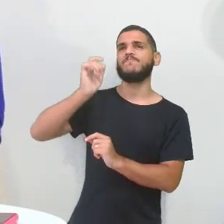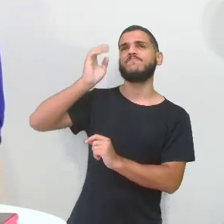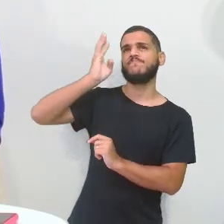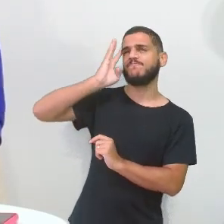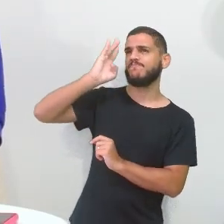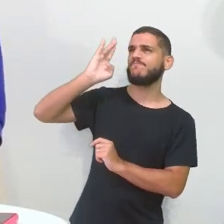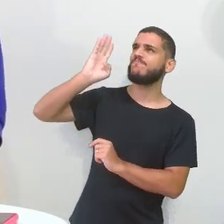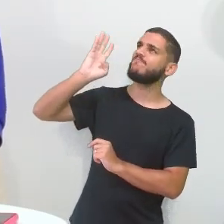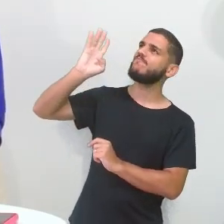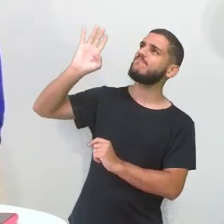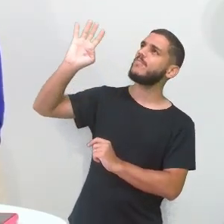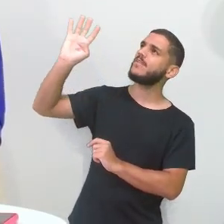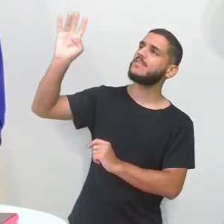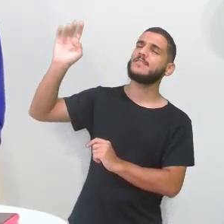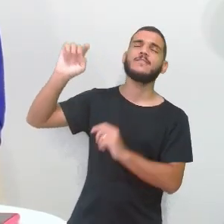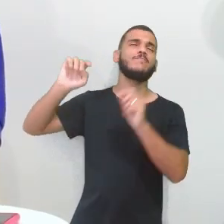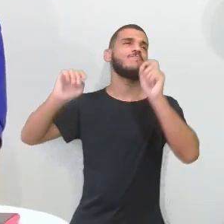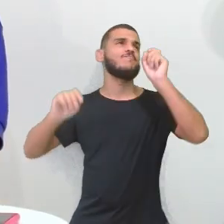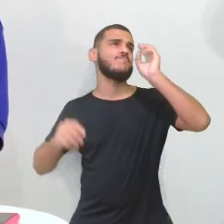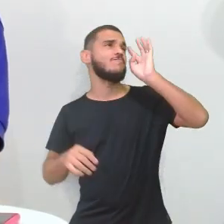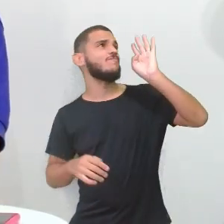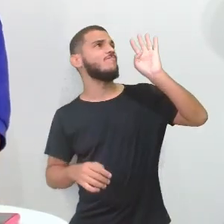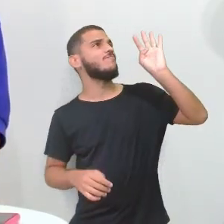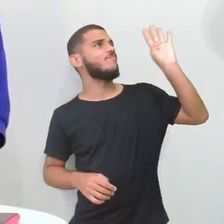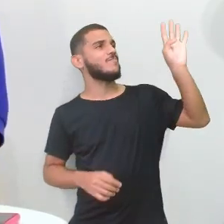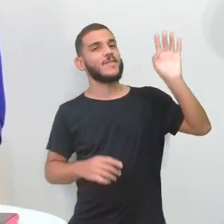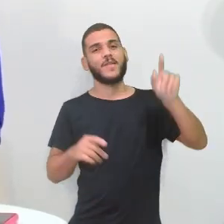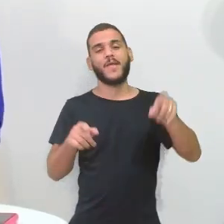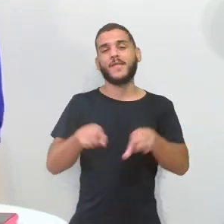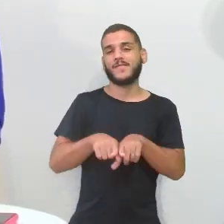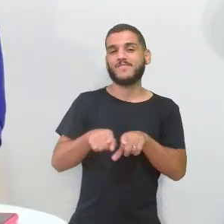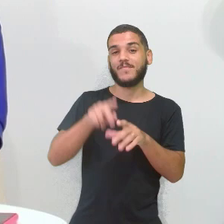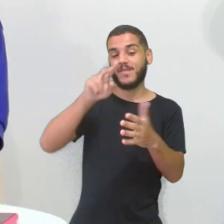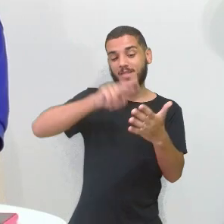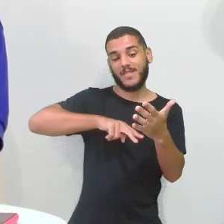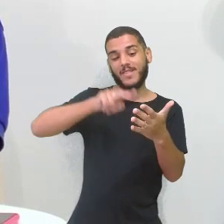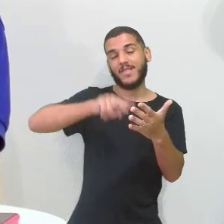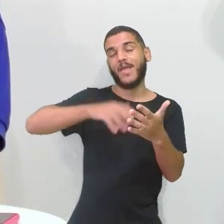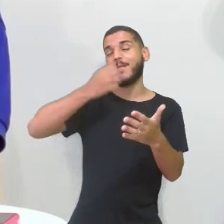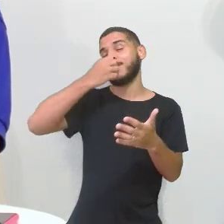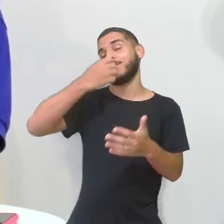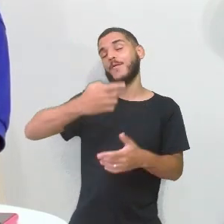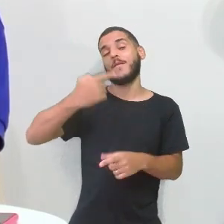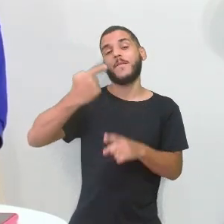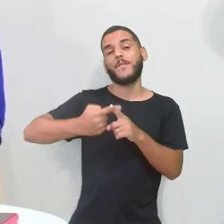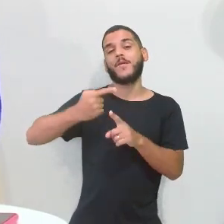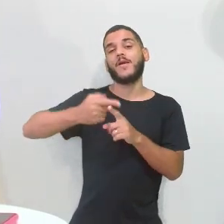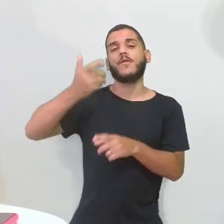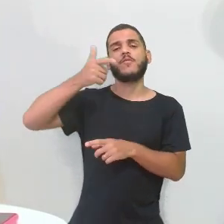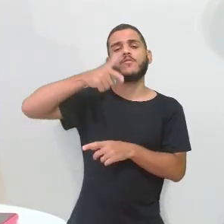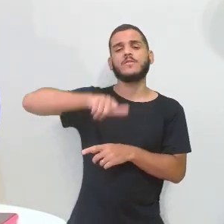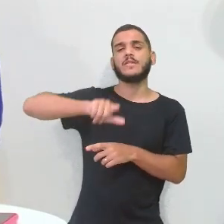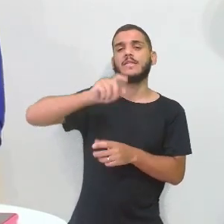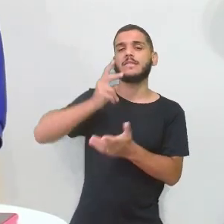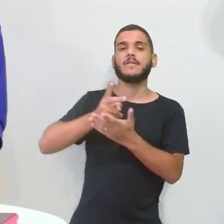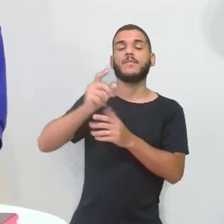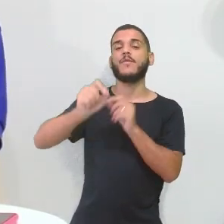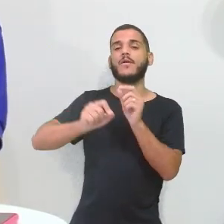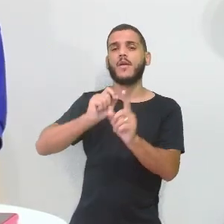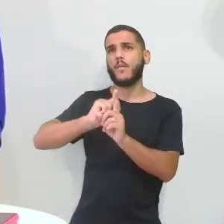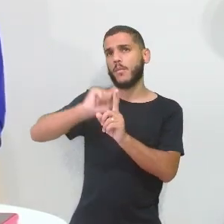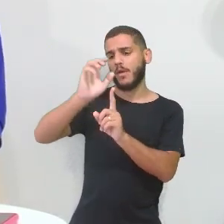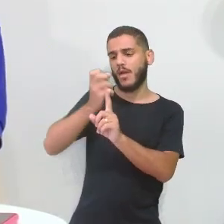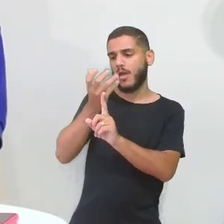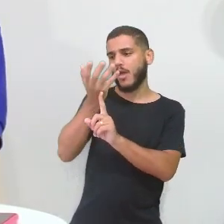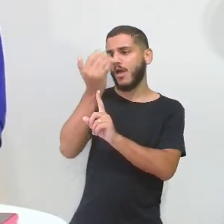Viajar nessas histórias quando a gente lê. Por isso que é muito bom ler, que a gente consegue aí. Veja que cada vez que ela acendia o fósforo, né, ela vinha